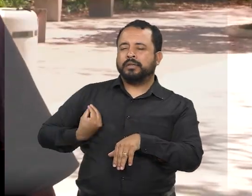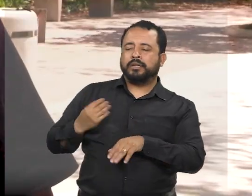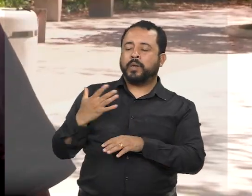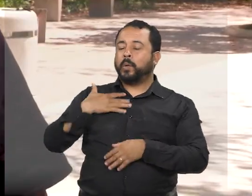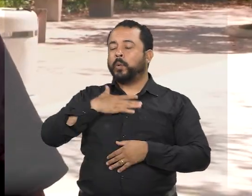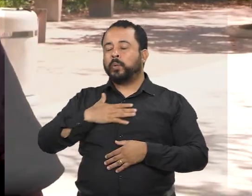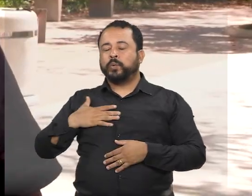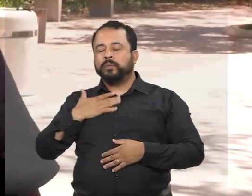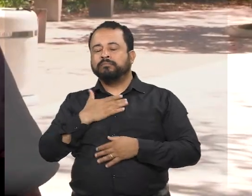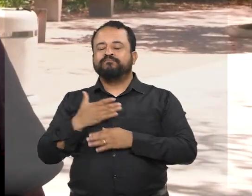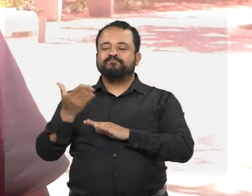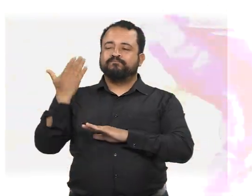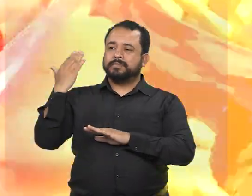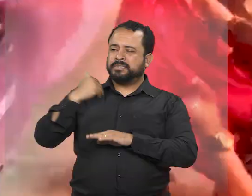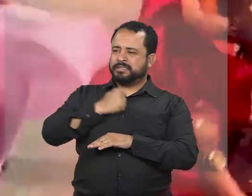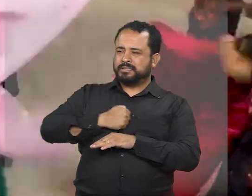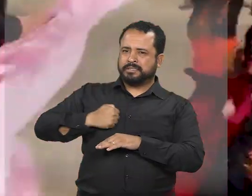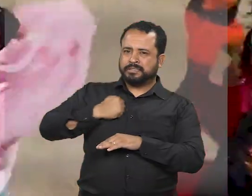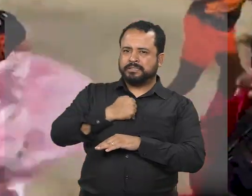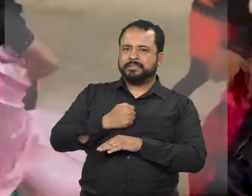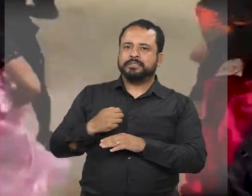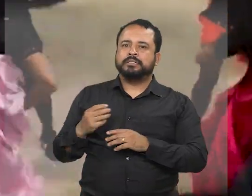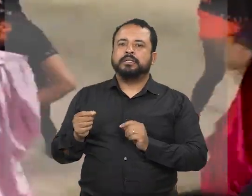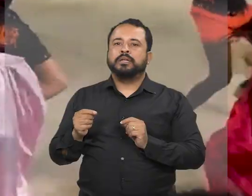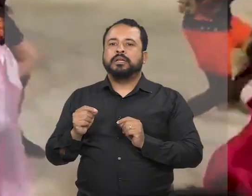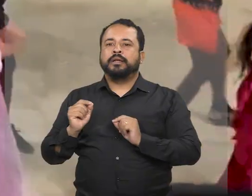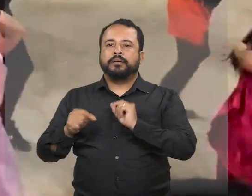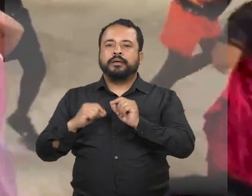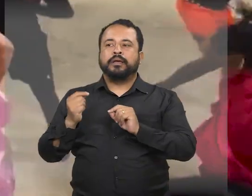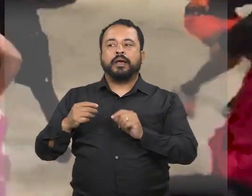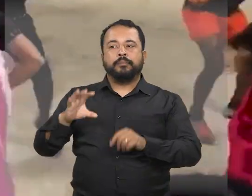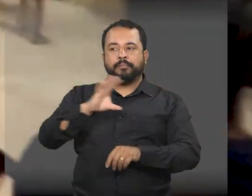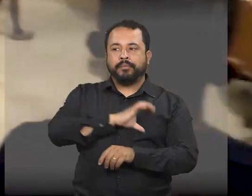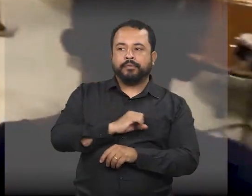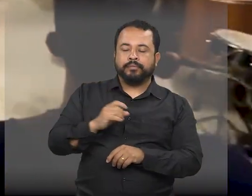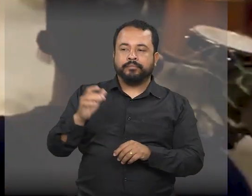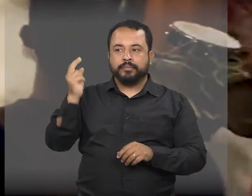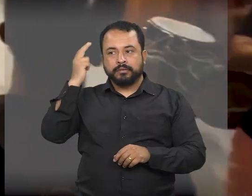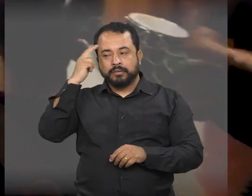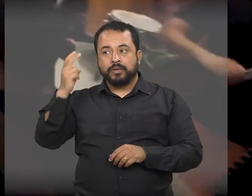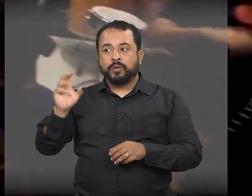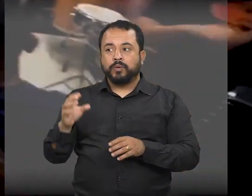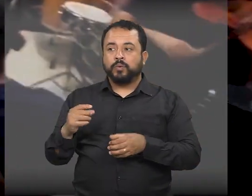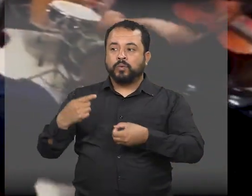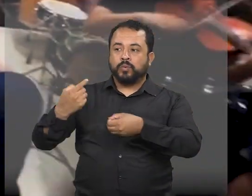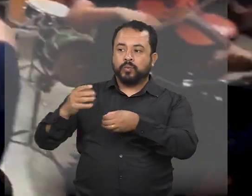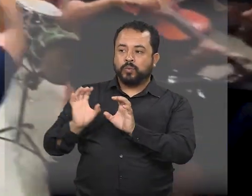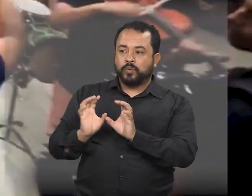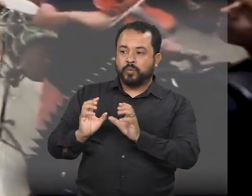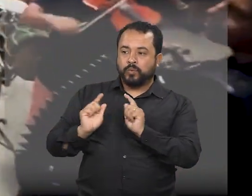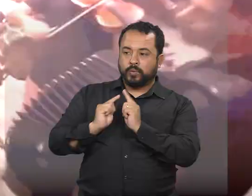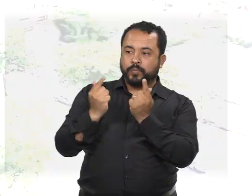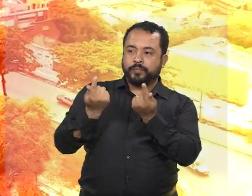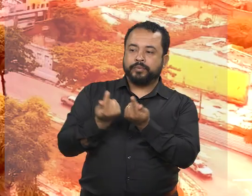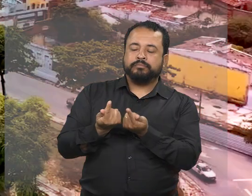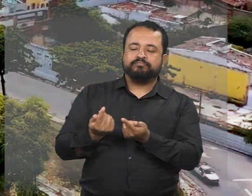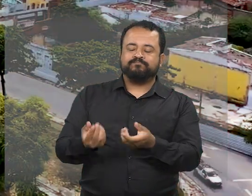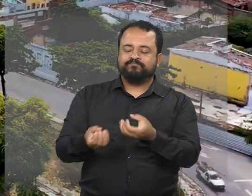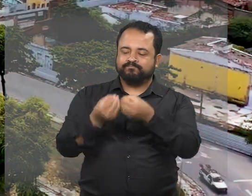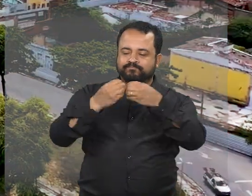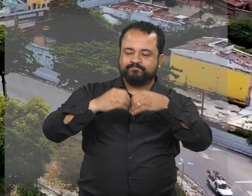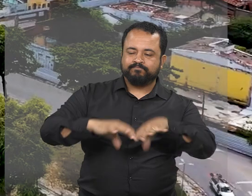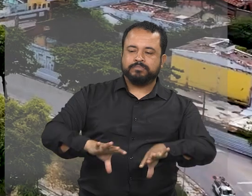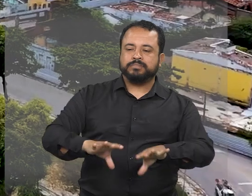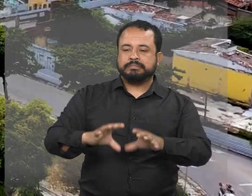vida, a galera gostava demais. O amor pela cultura os ajuda a seguir em frente, mas outros grupos locais foram destruídos. Uma forma